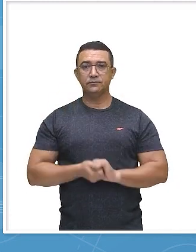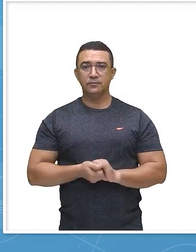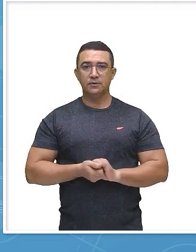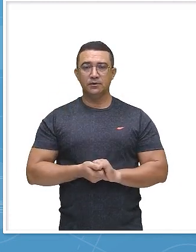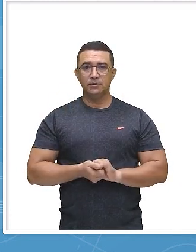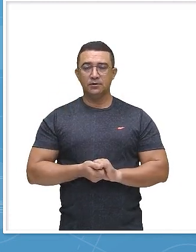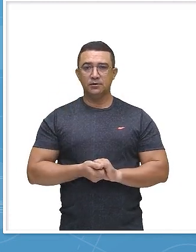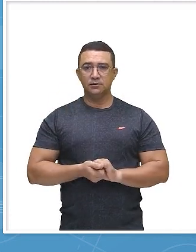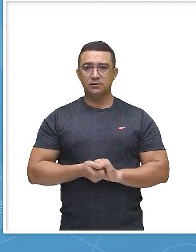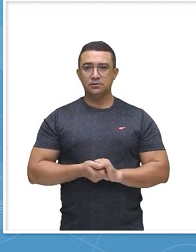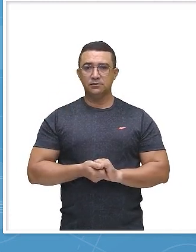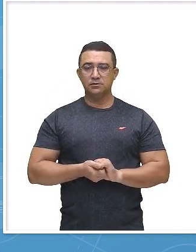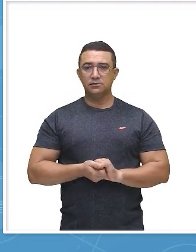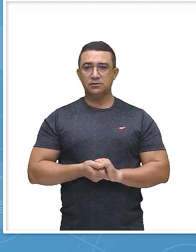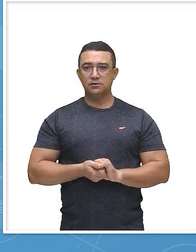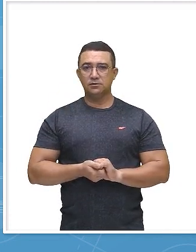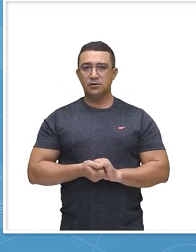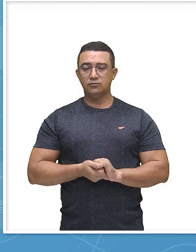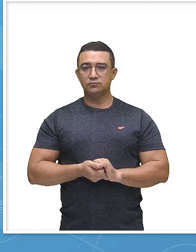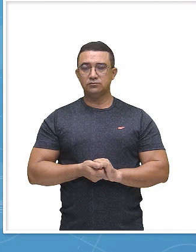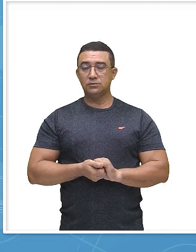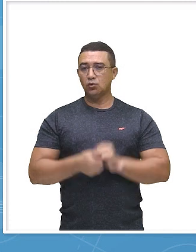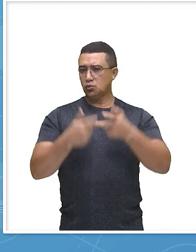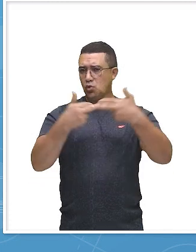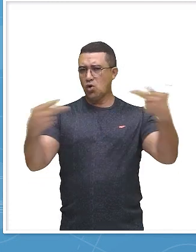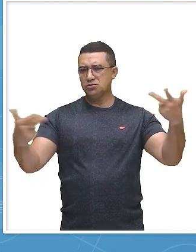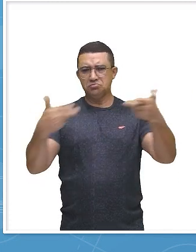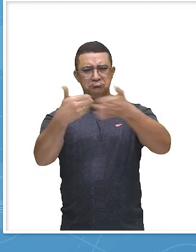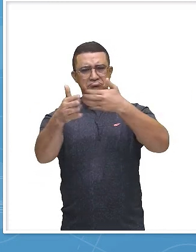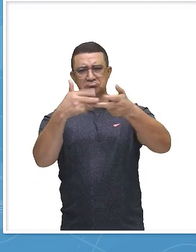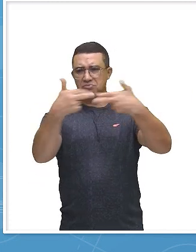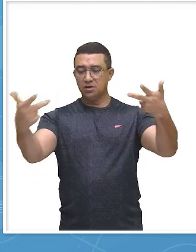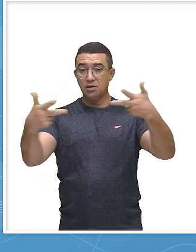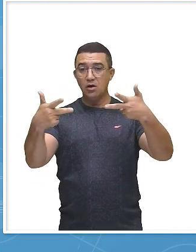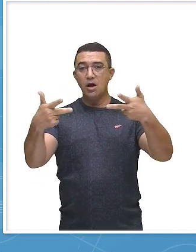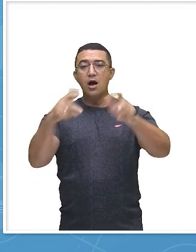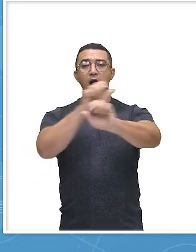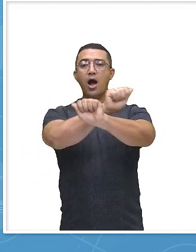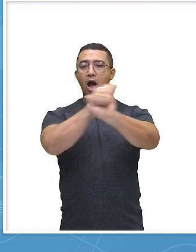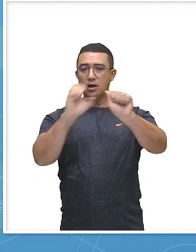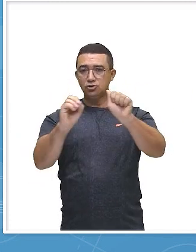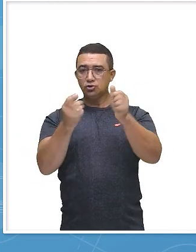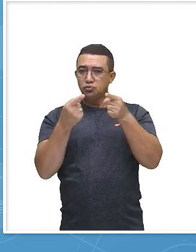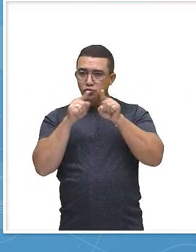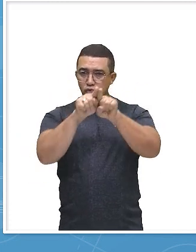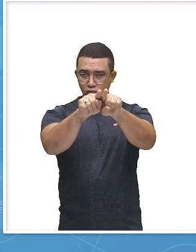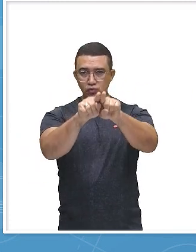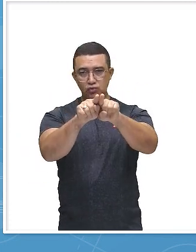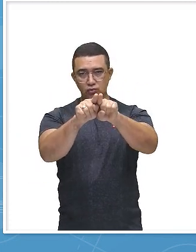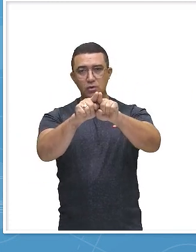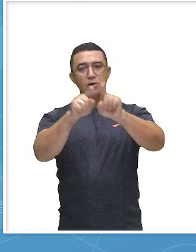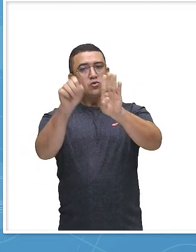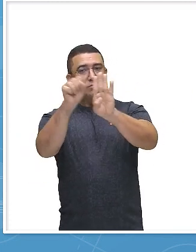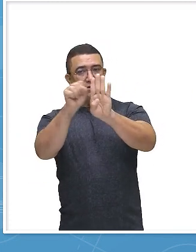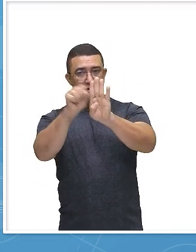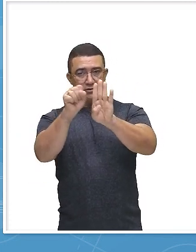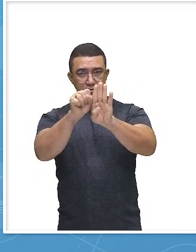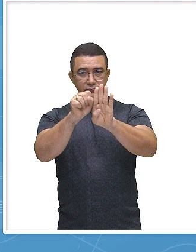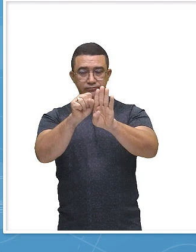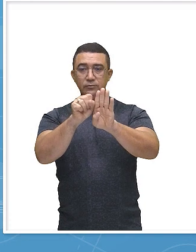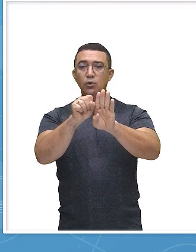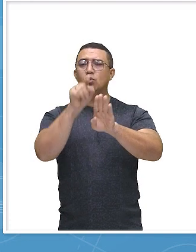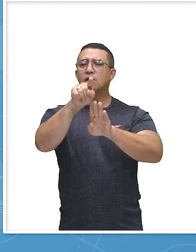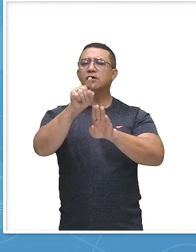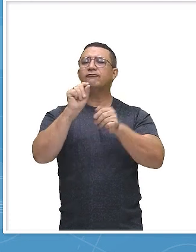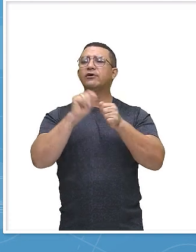ser, existente ou inexistente, o artigo acompanha este ser, correto? Então, o que é para você